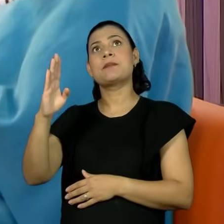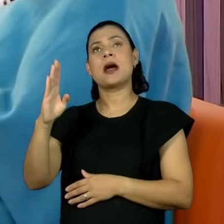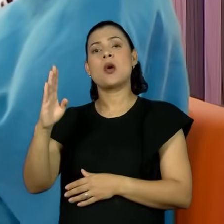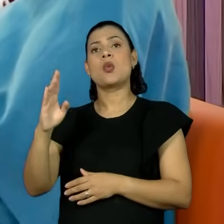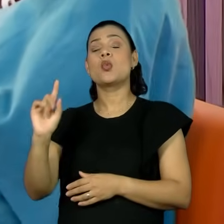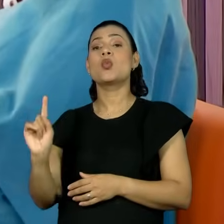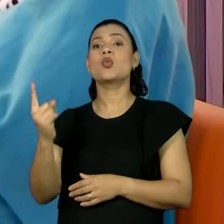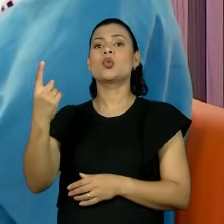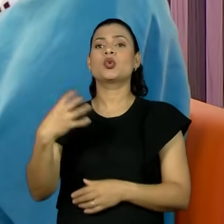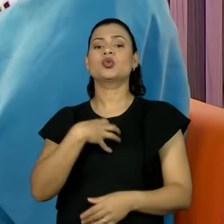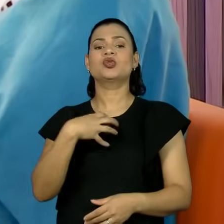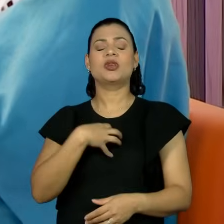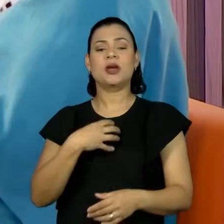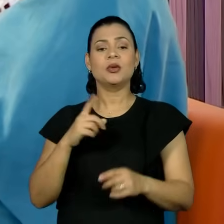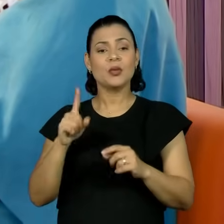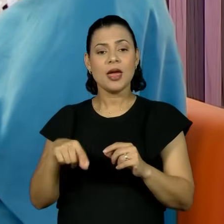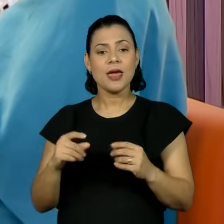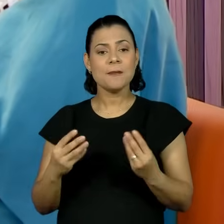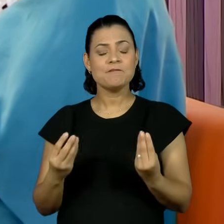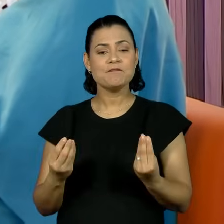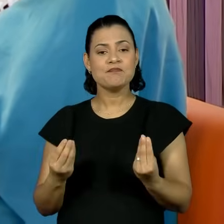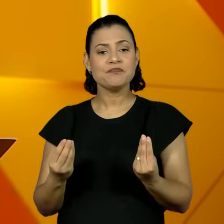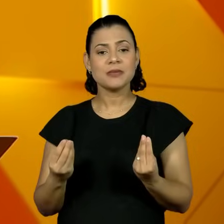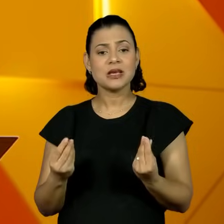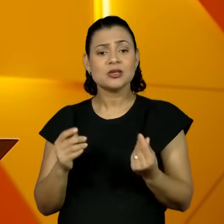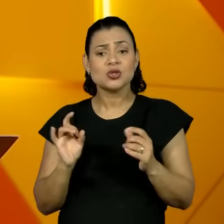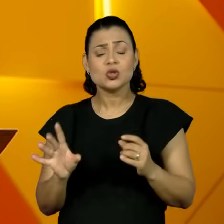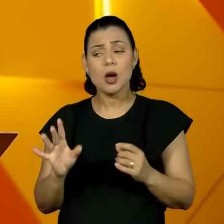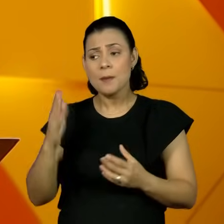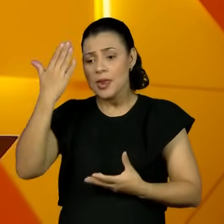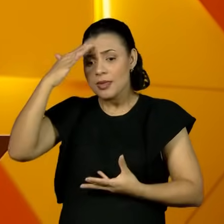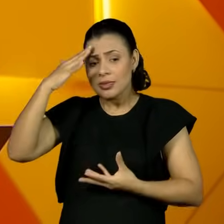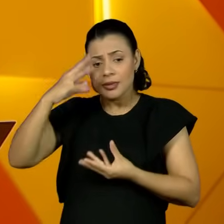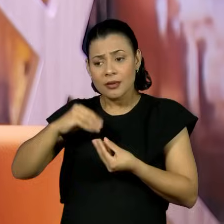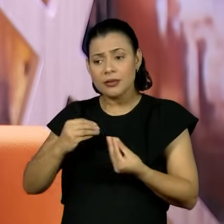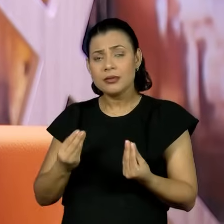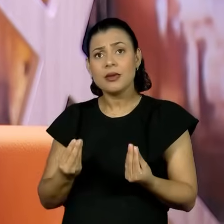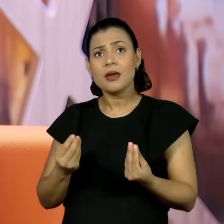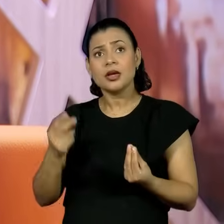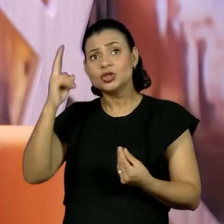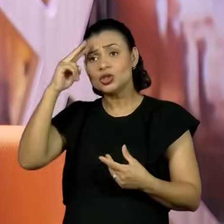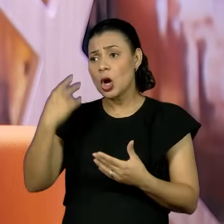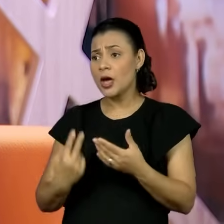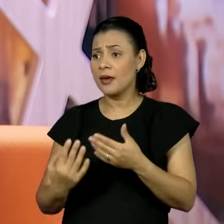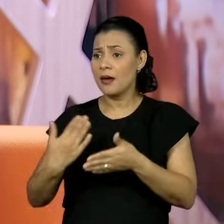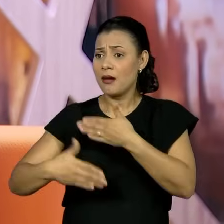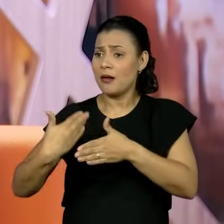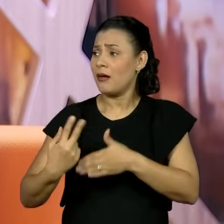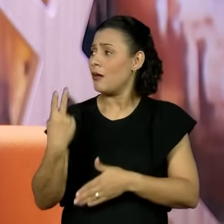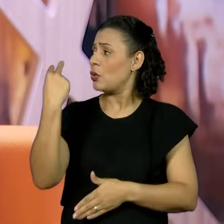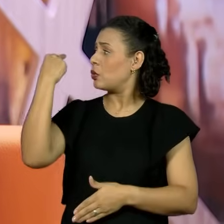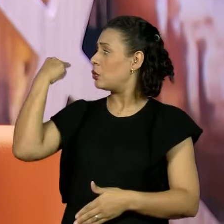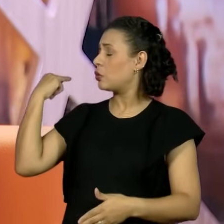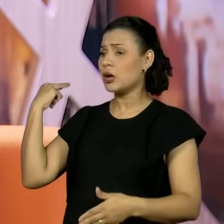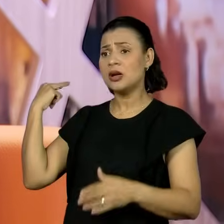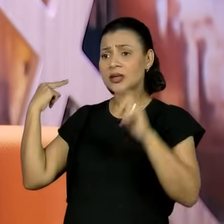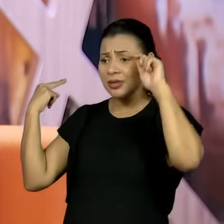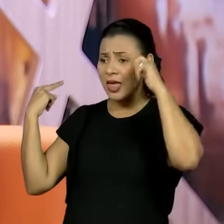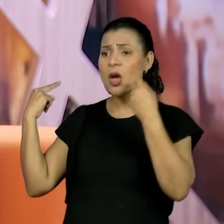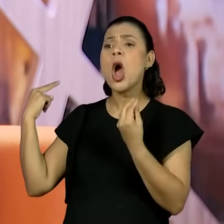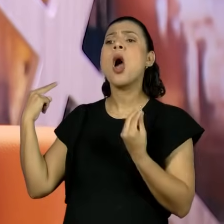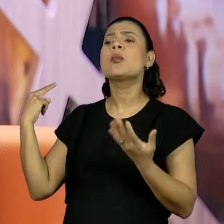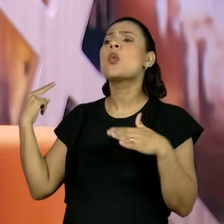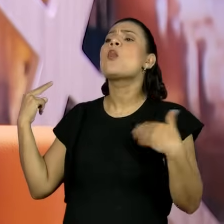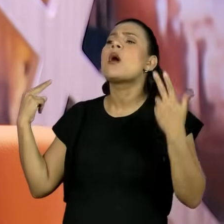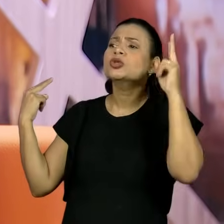soterrou muitos saberes fundamentais para a gente compreender a nossa história, né? Não só a história negra, mas a